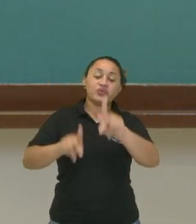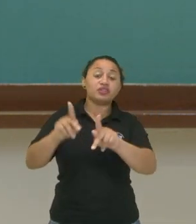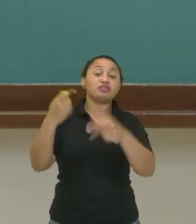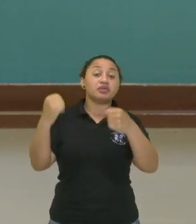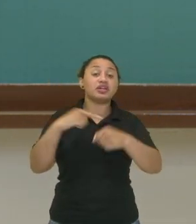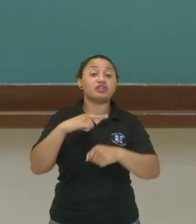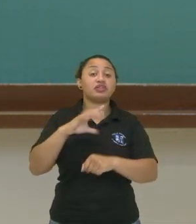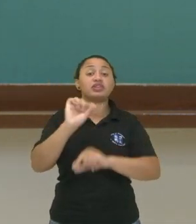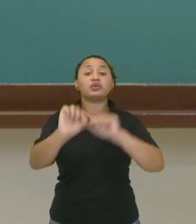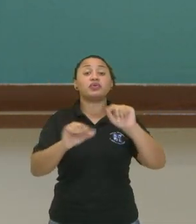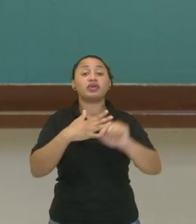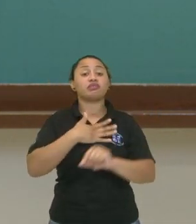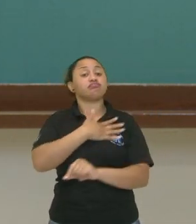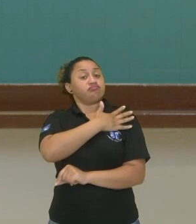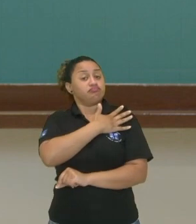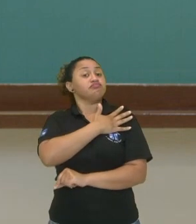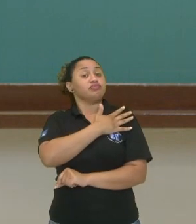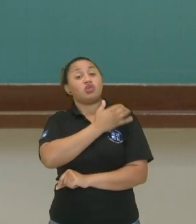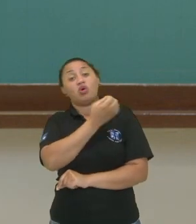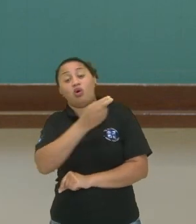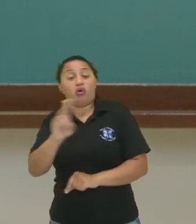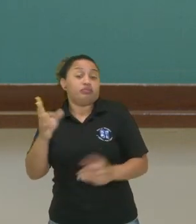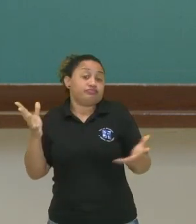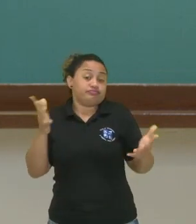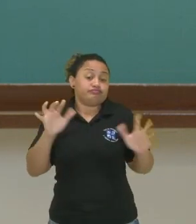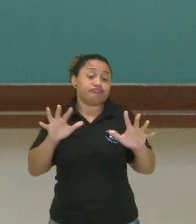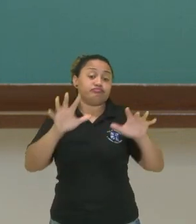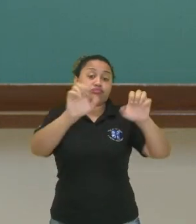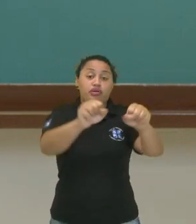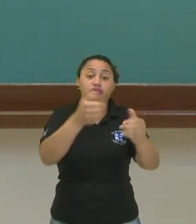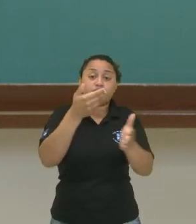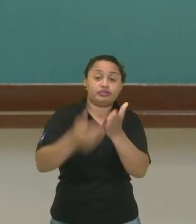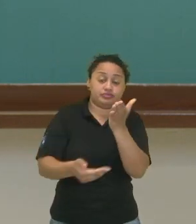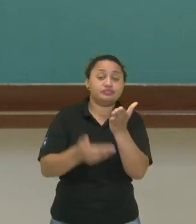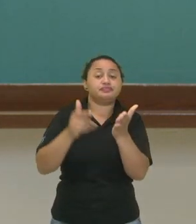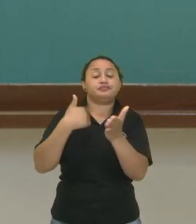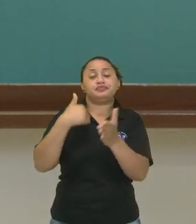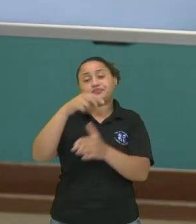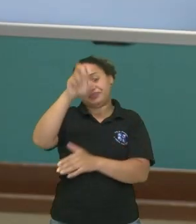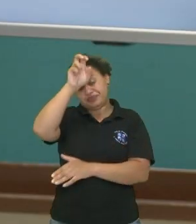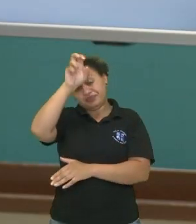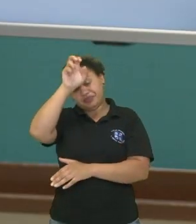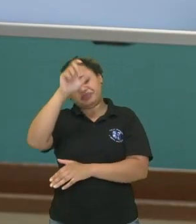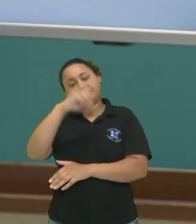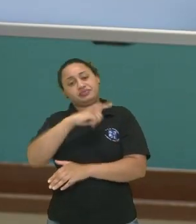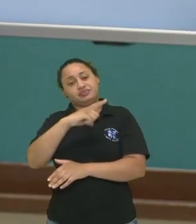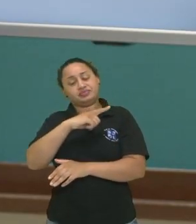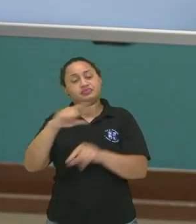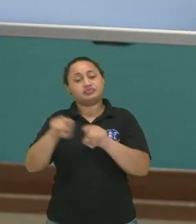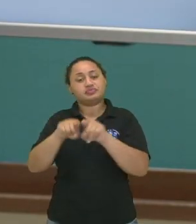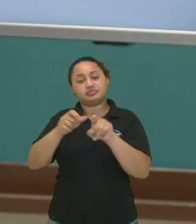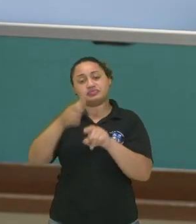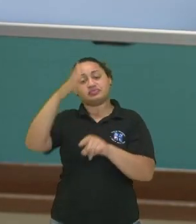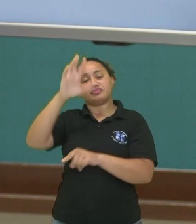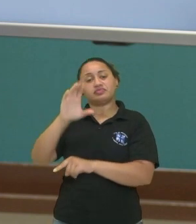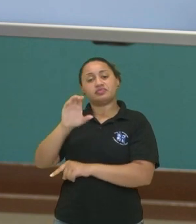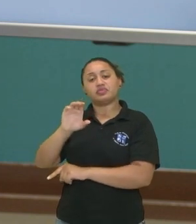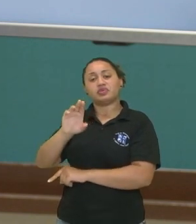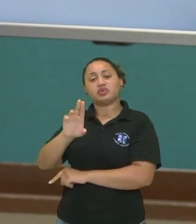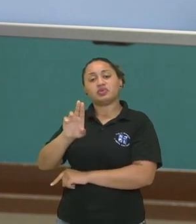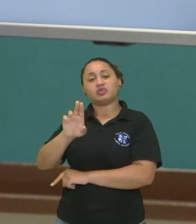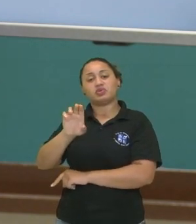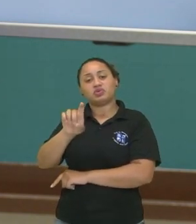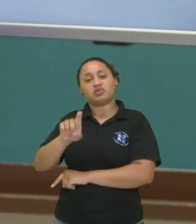força militar, ou serão facilmente dominados. Os egípcios tinham um grande exército, o reino cuxita,